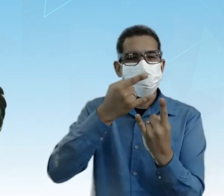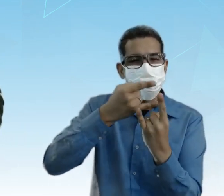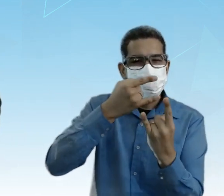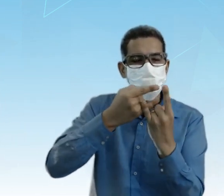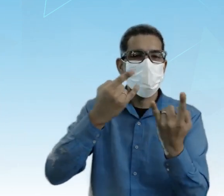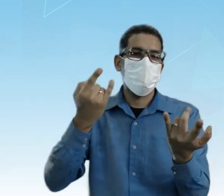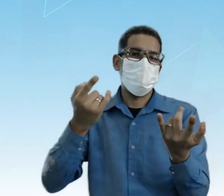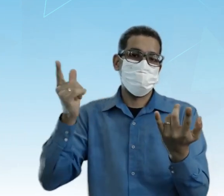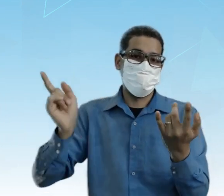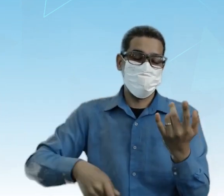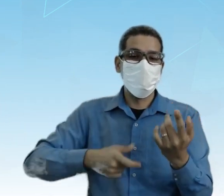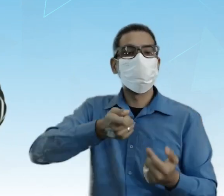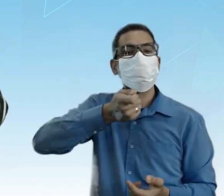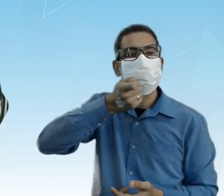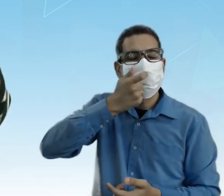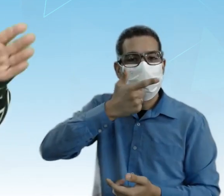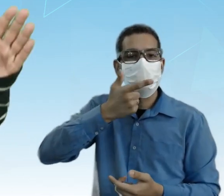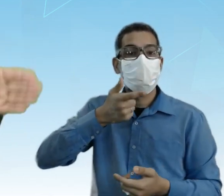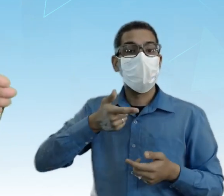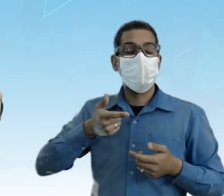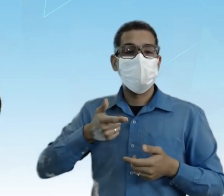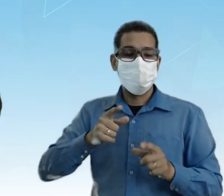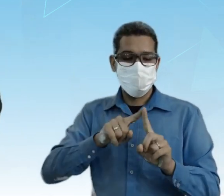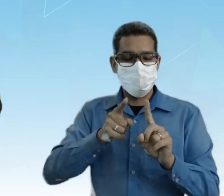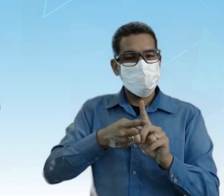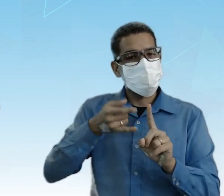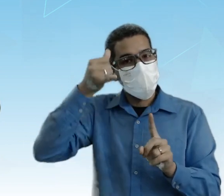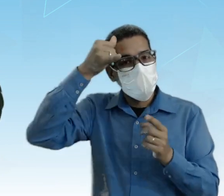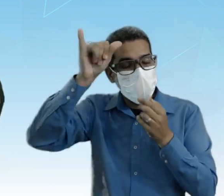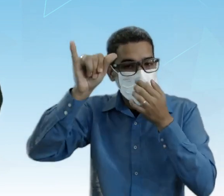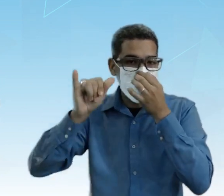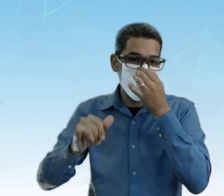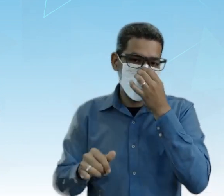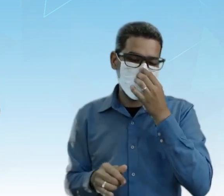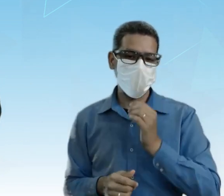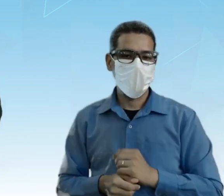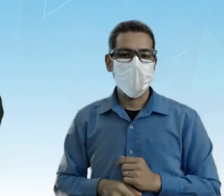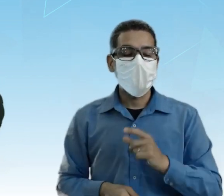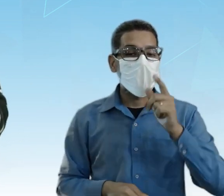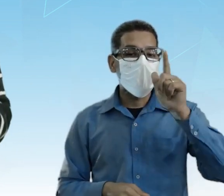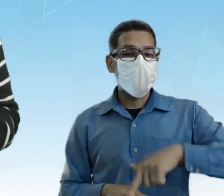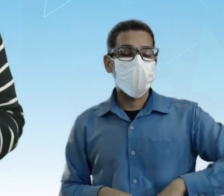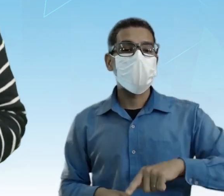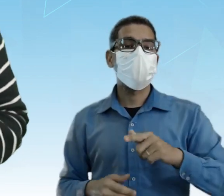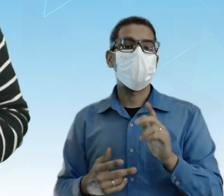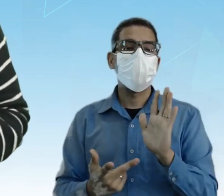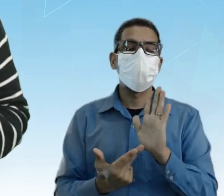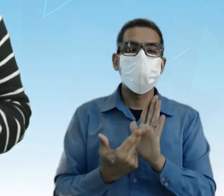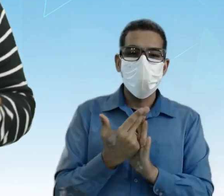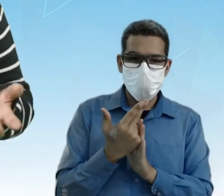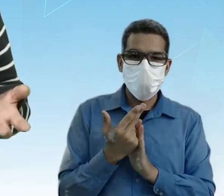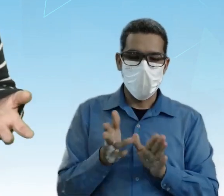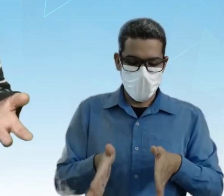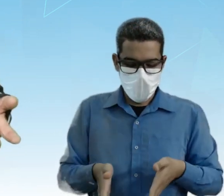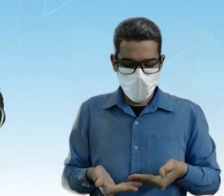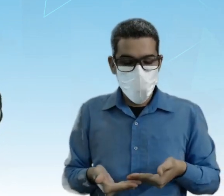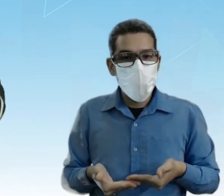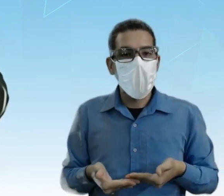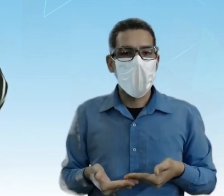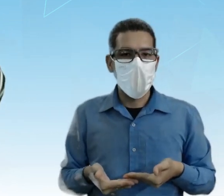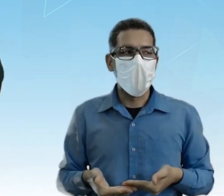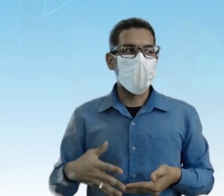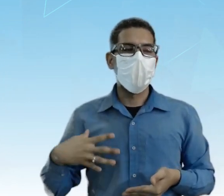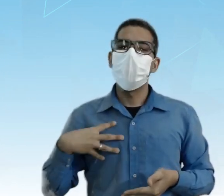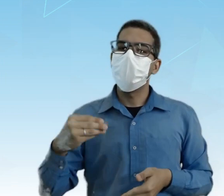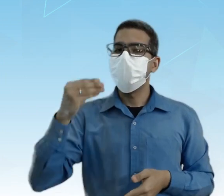de anticoncepcionais, como também a disponibilização gratuita de cirurgias de ligadura, de trompas,